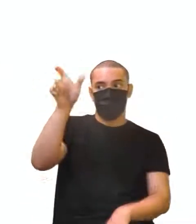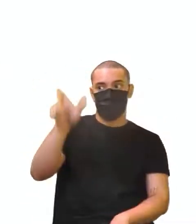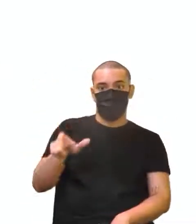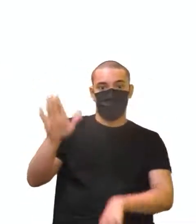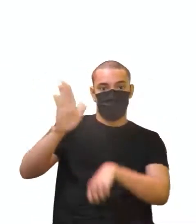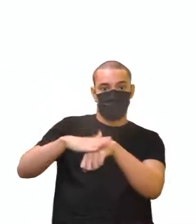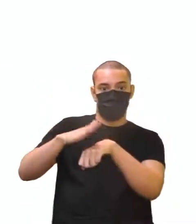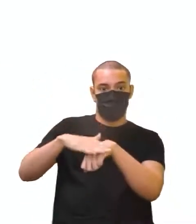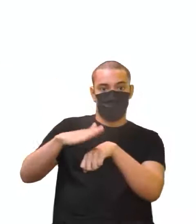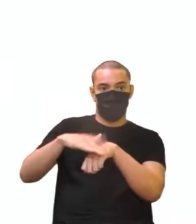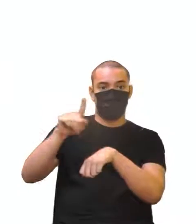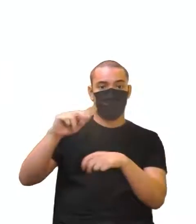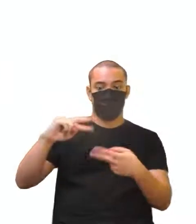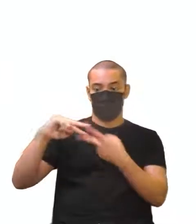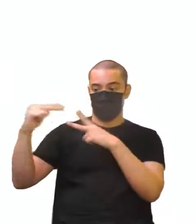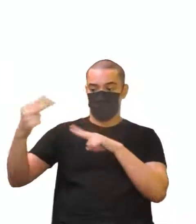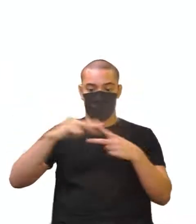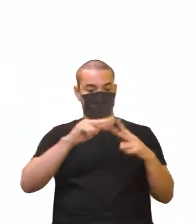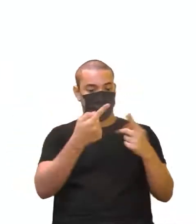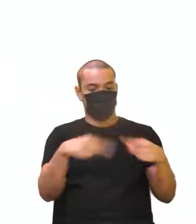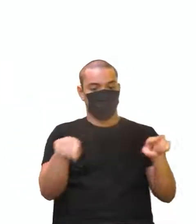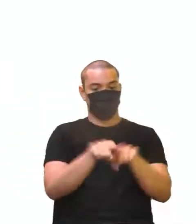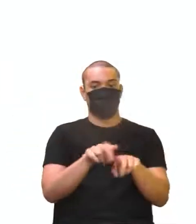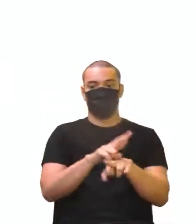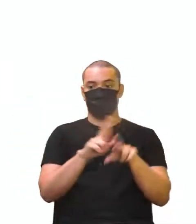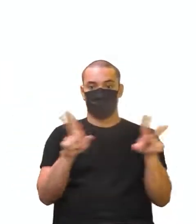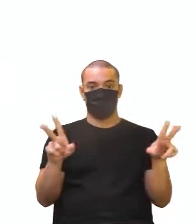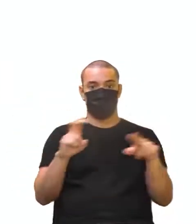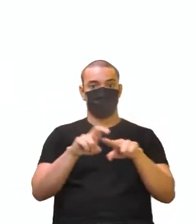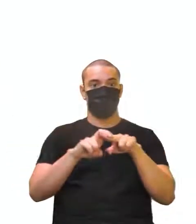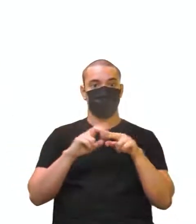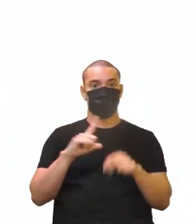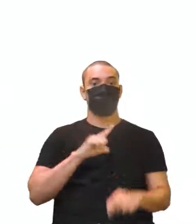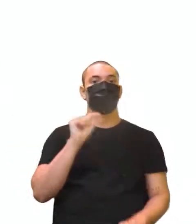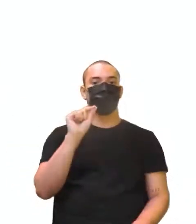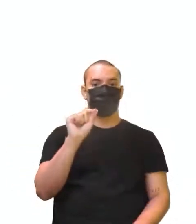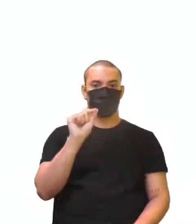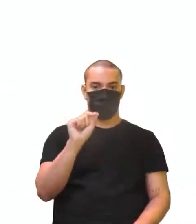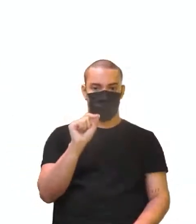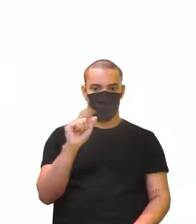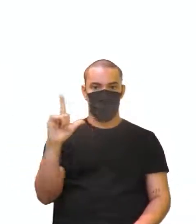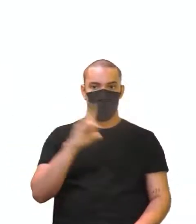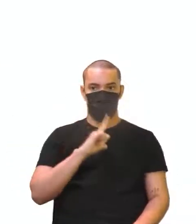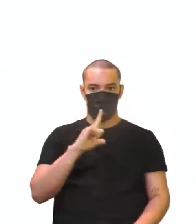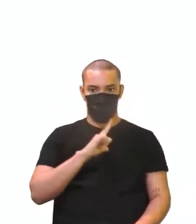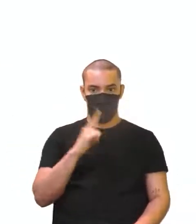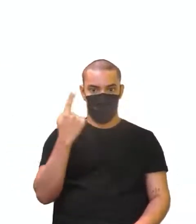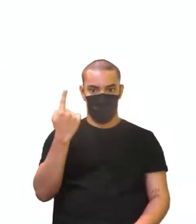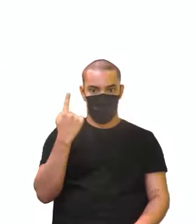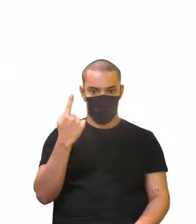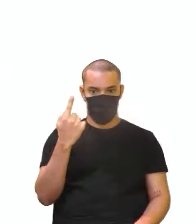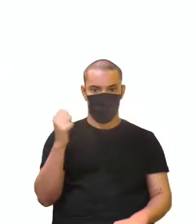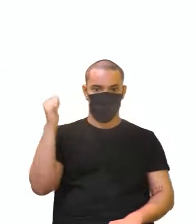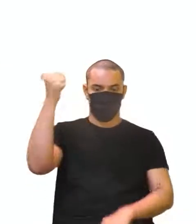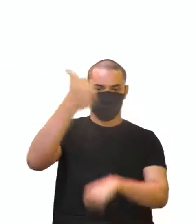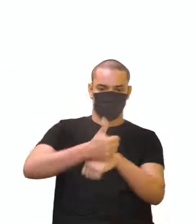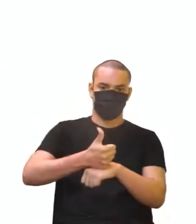ser heterozigoto, né? Então aqui, ó, a gente tem um par de alelos homozigoto